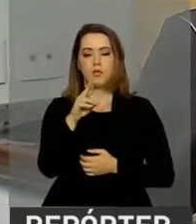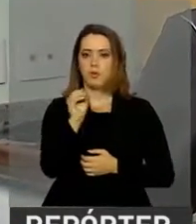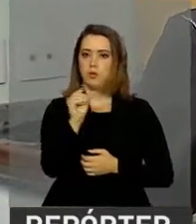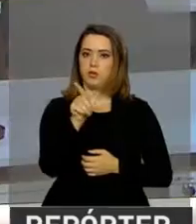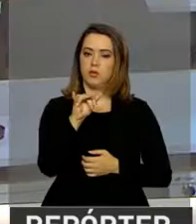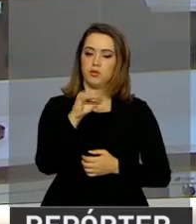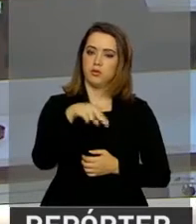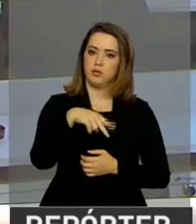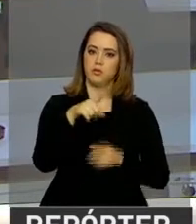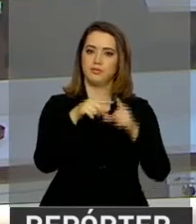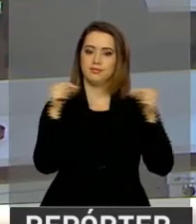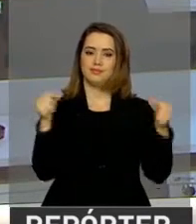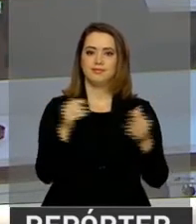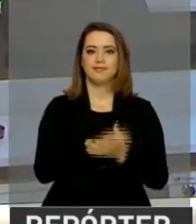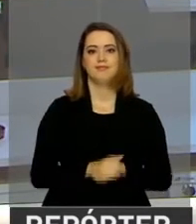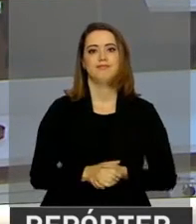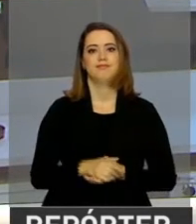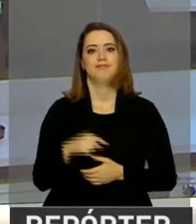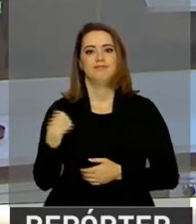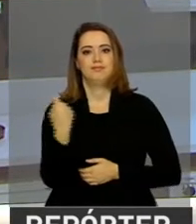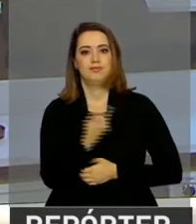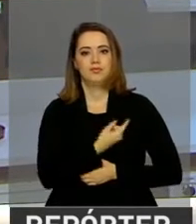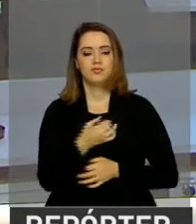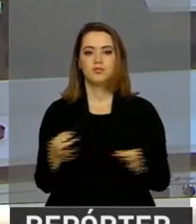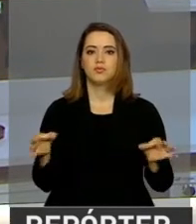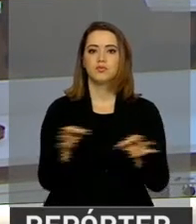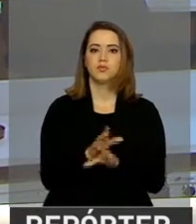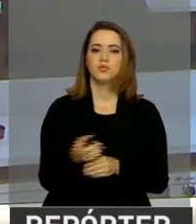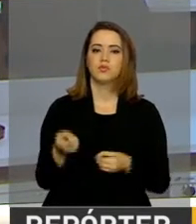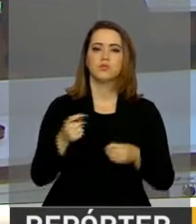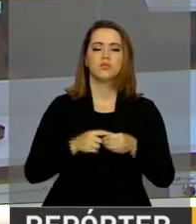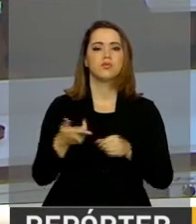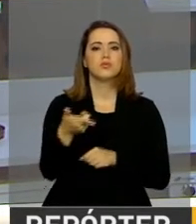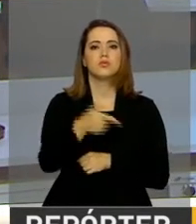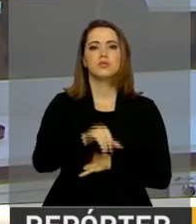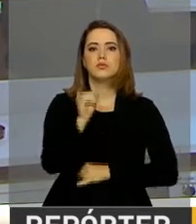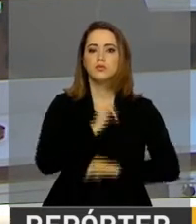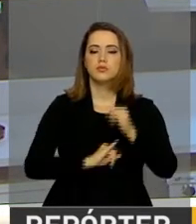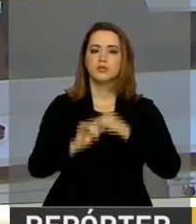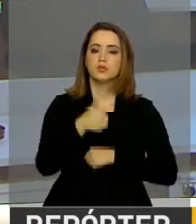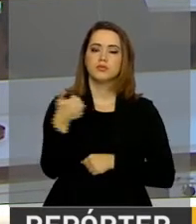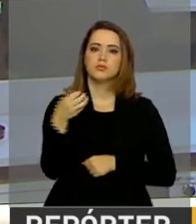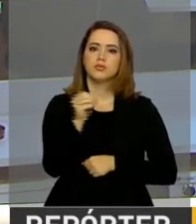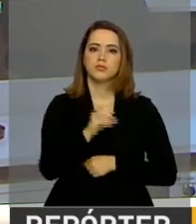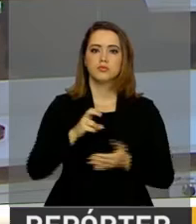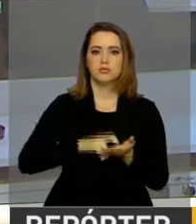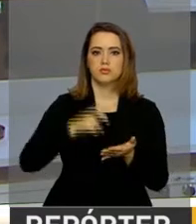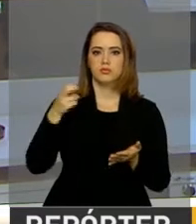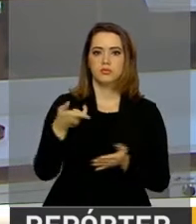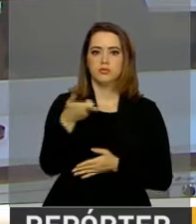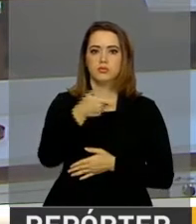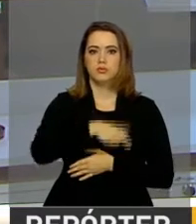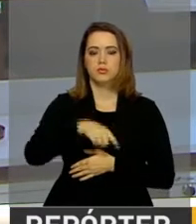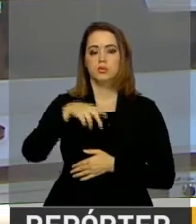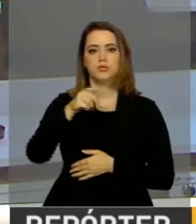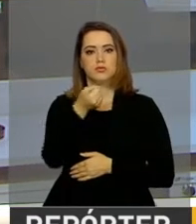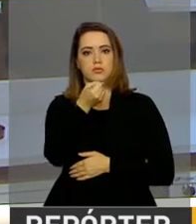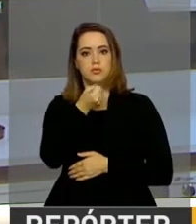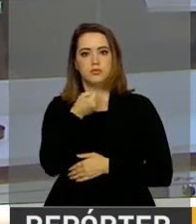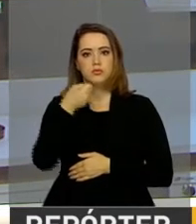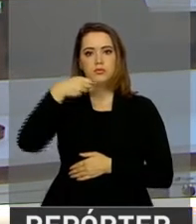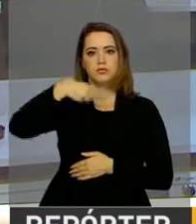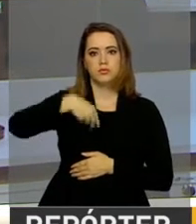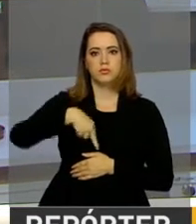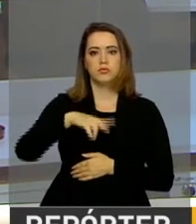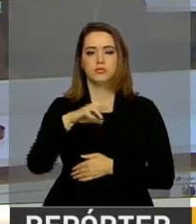Brasília. Nós ficamos por aqui, podemos voltar a qualquer momento com outras informações ou às 10 da manhã na próxima edição do